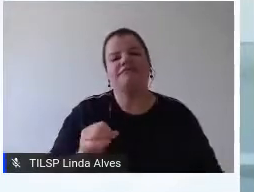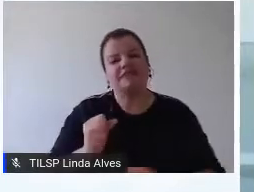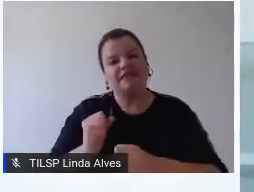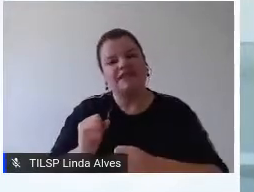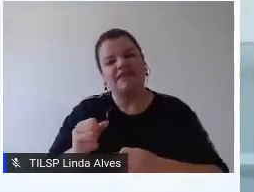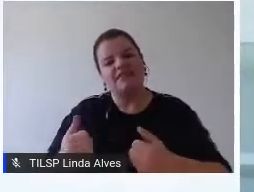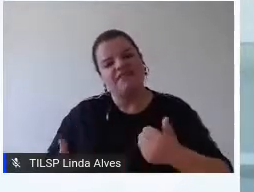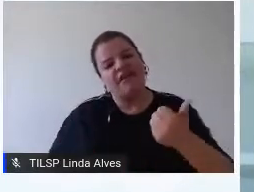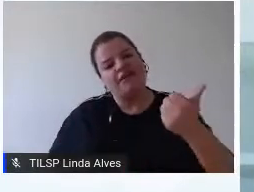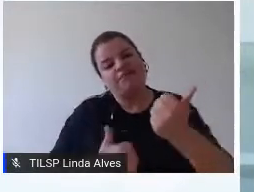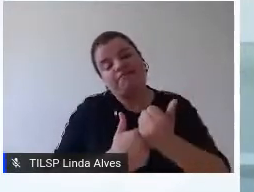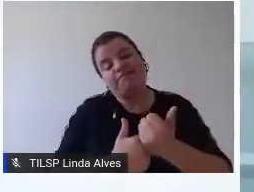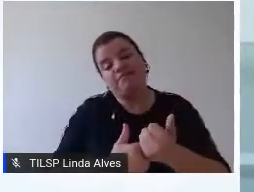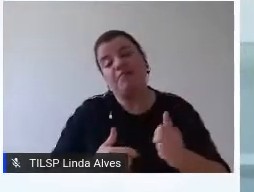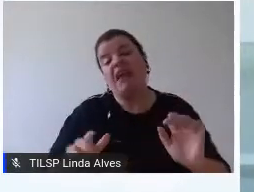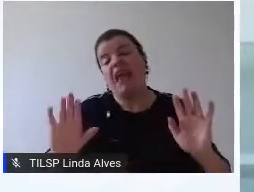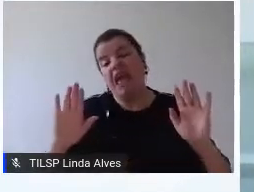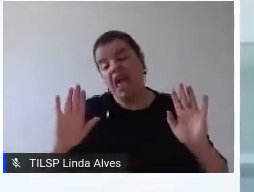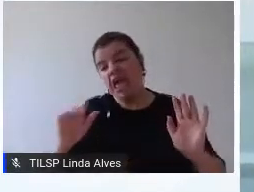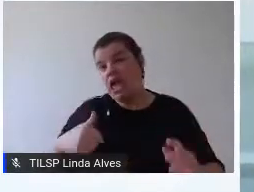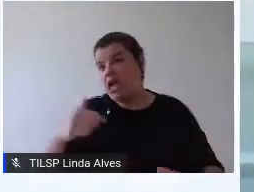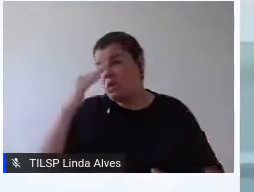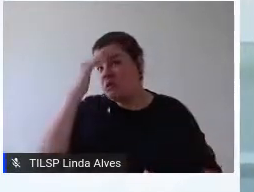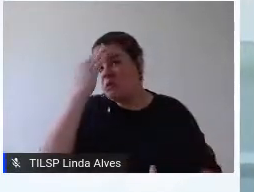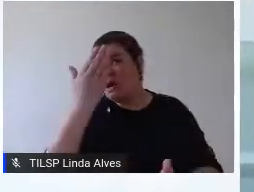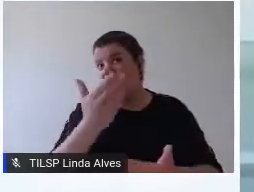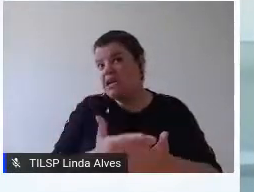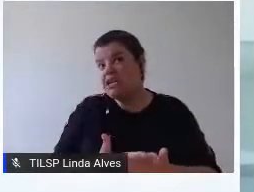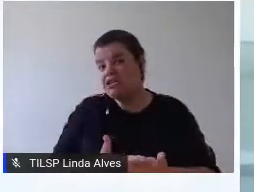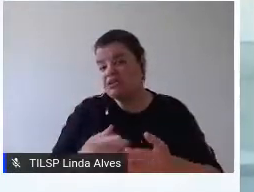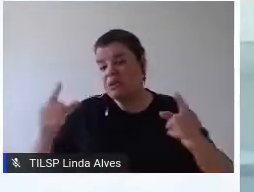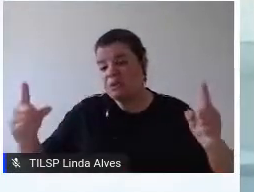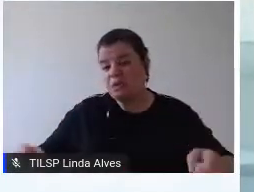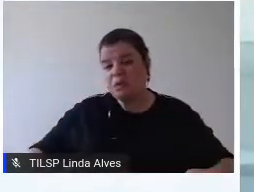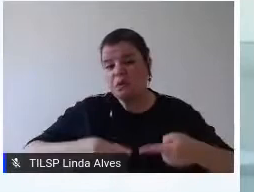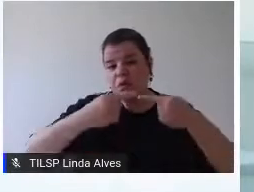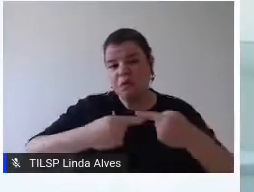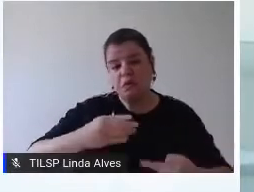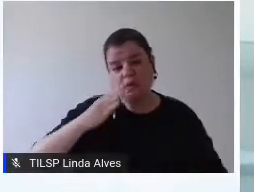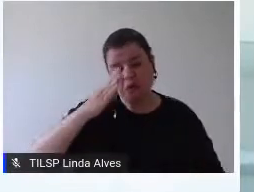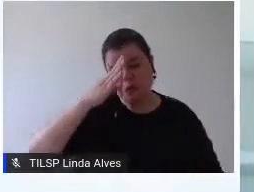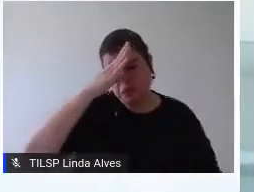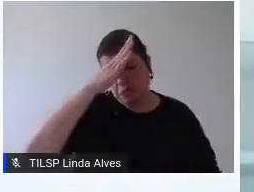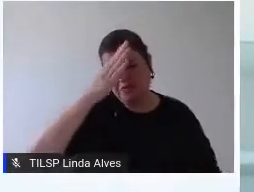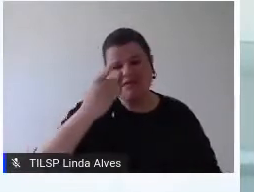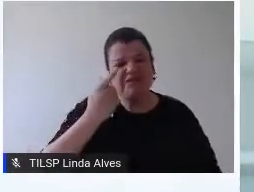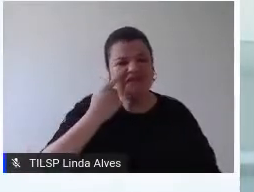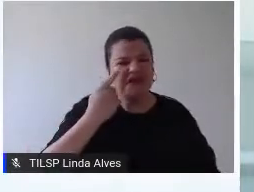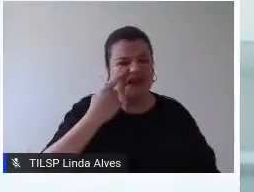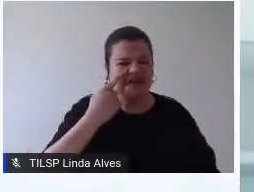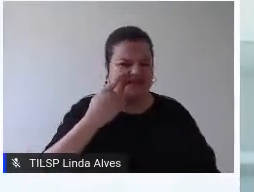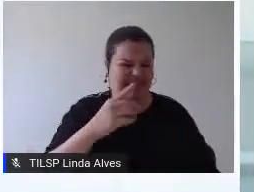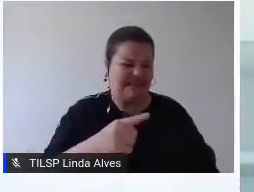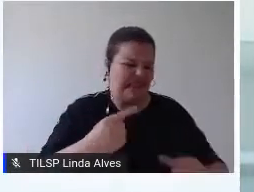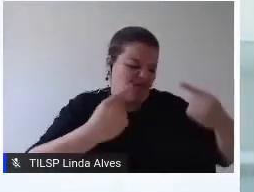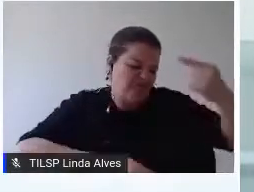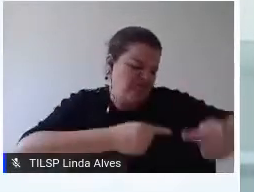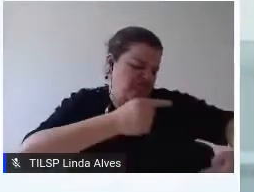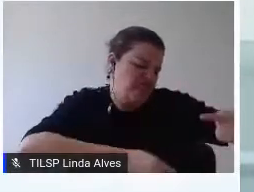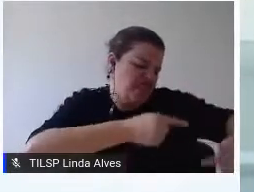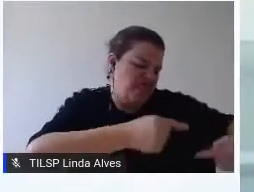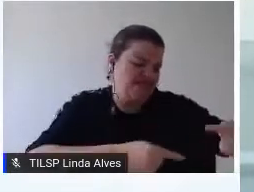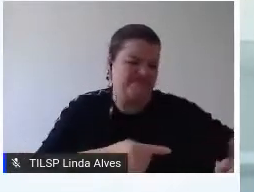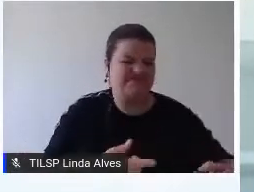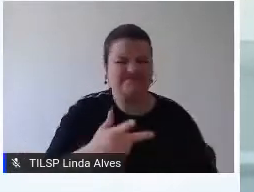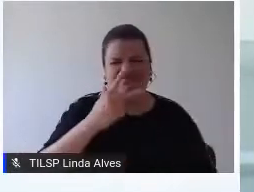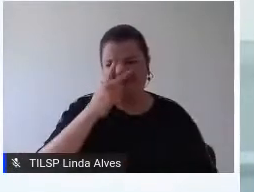reforçar uma ou outra posição. Eu não acredito que a oposição vai haver algum tipo de racha na oposição, algo